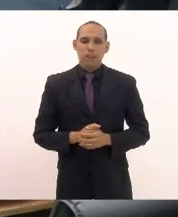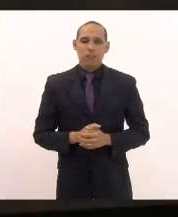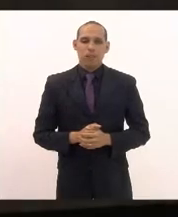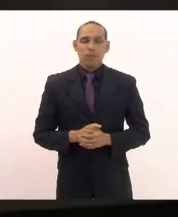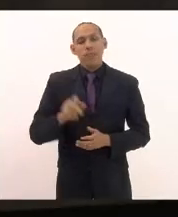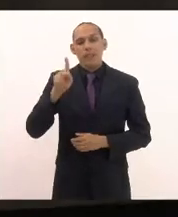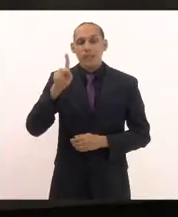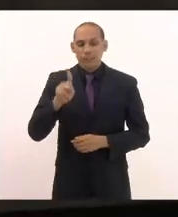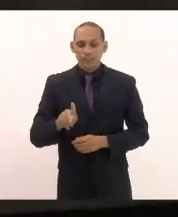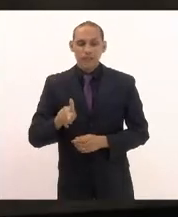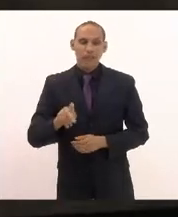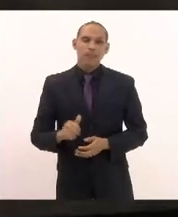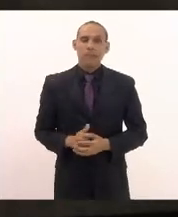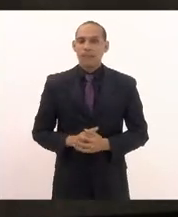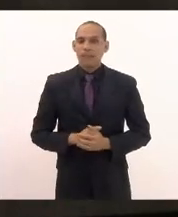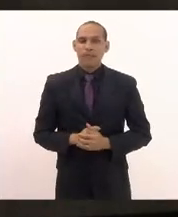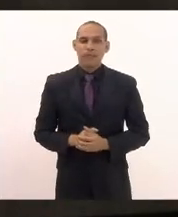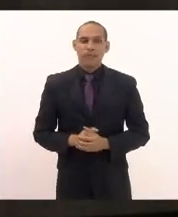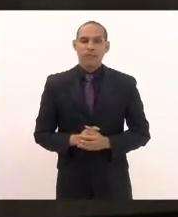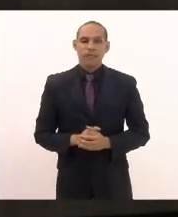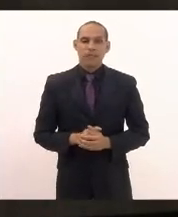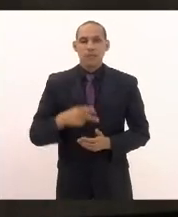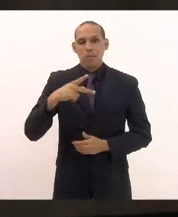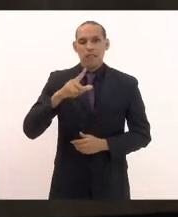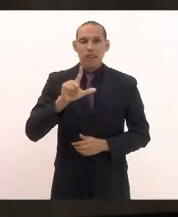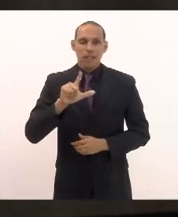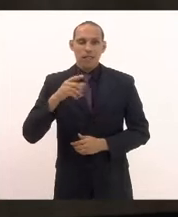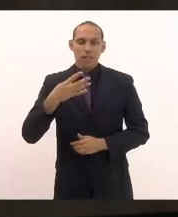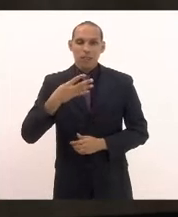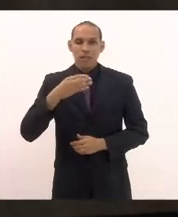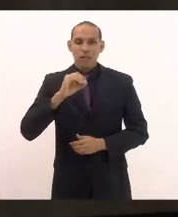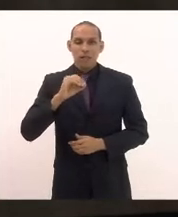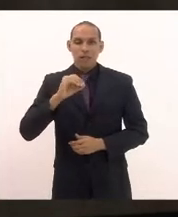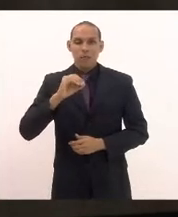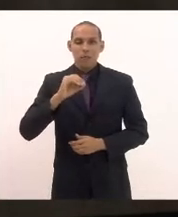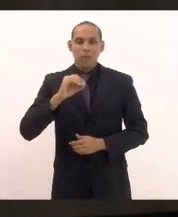Senhora presidente, PL